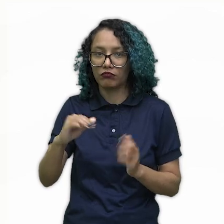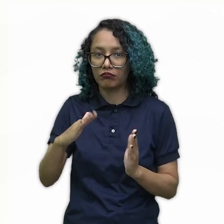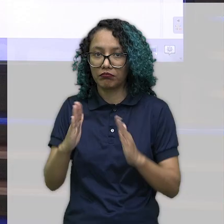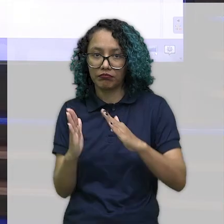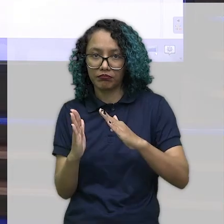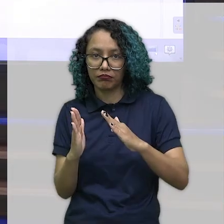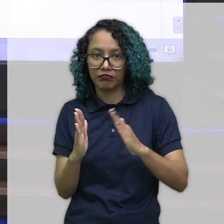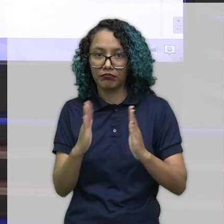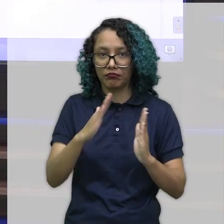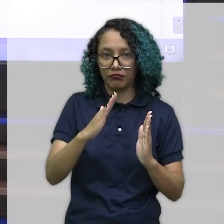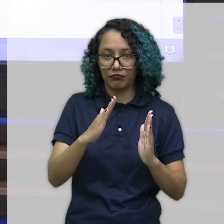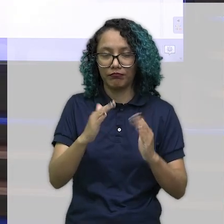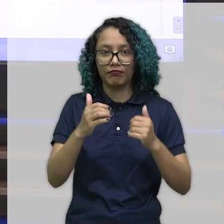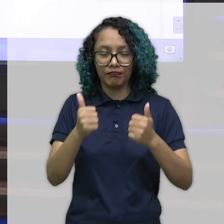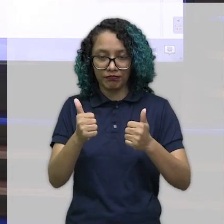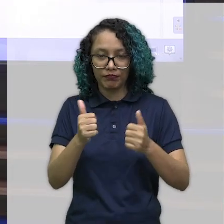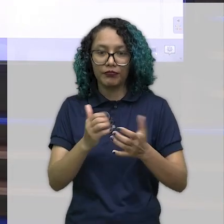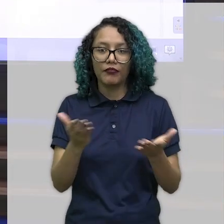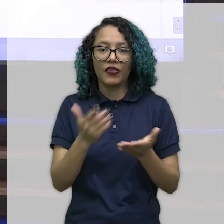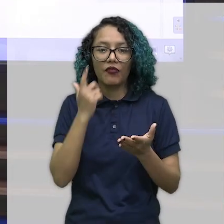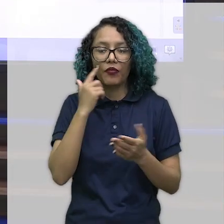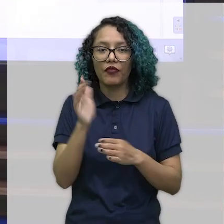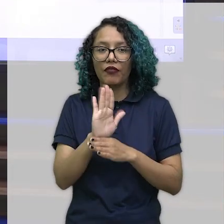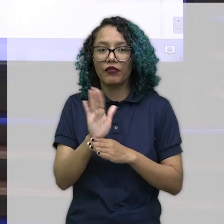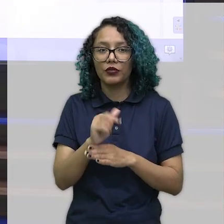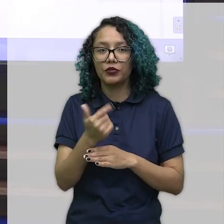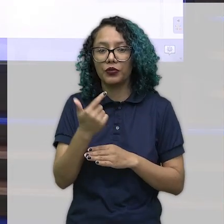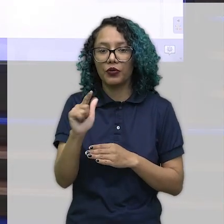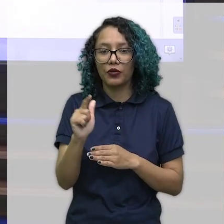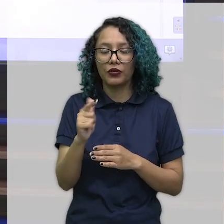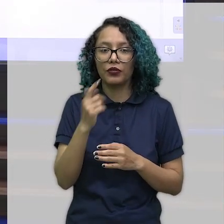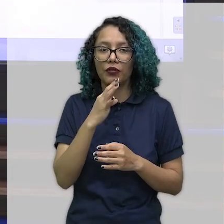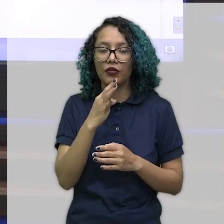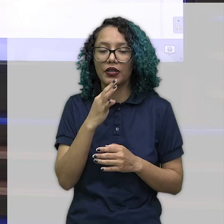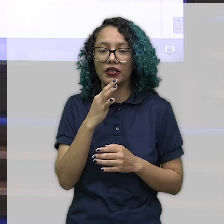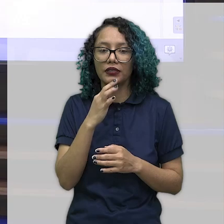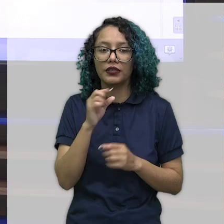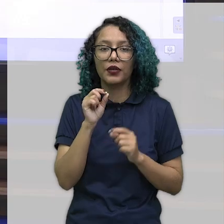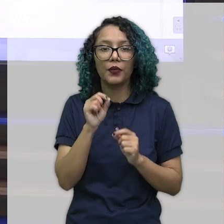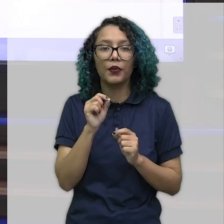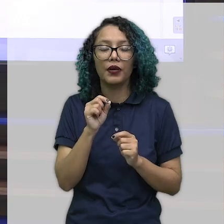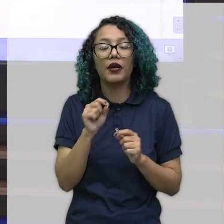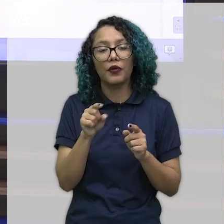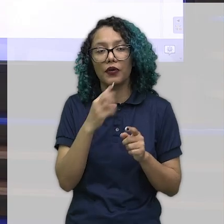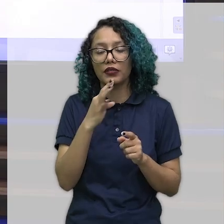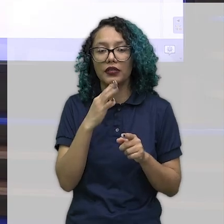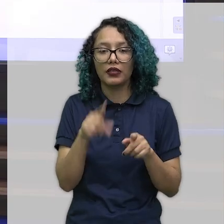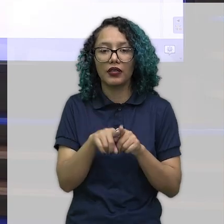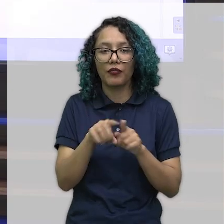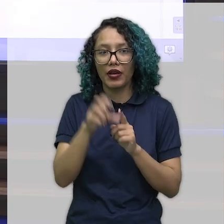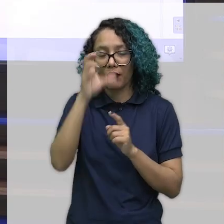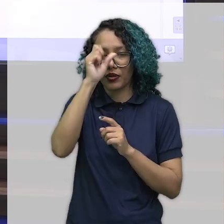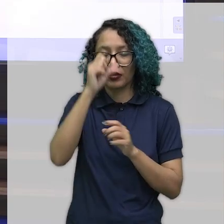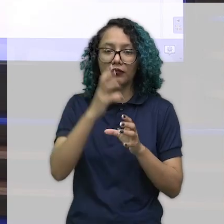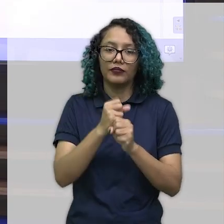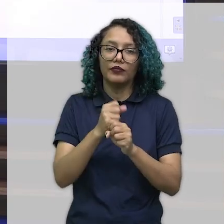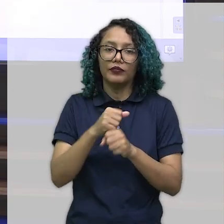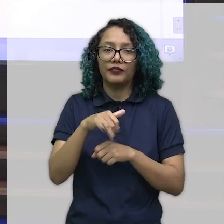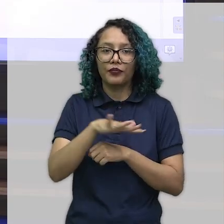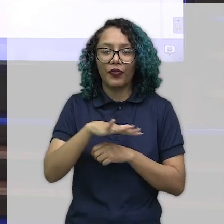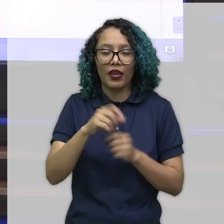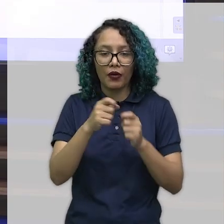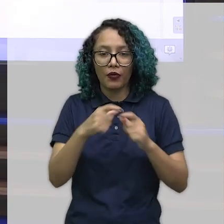ok? Então, agora vamos ver uma animação para a gente conhecer ali e aprender a calcular a área